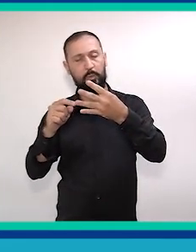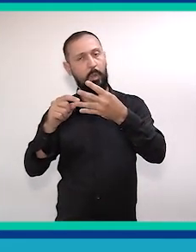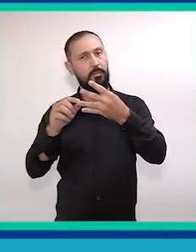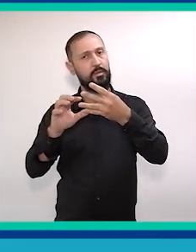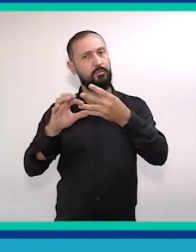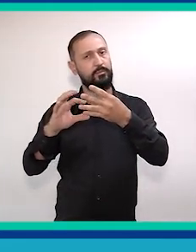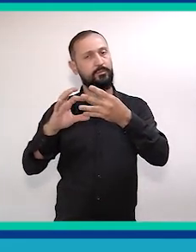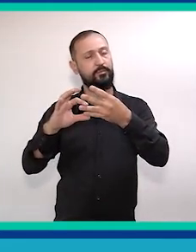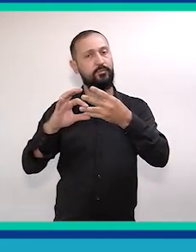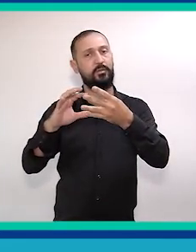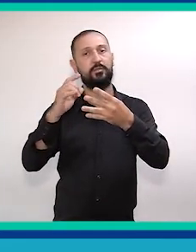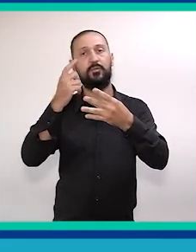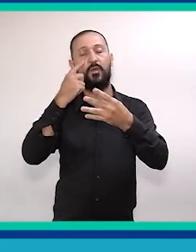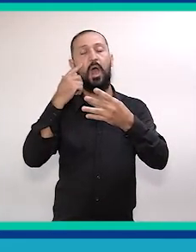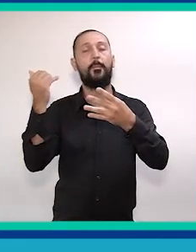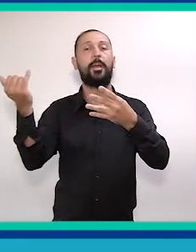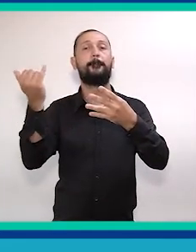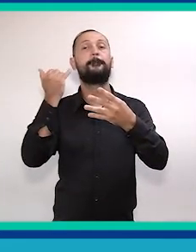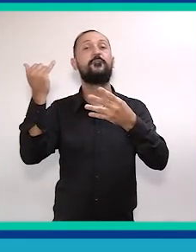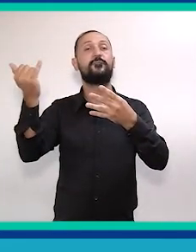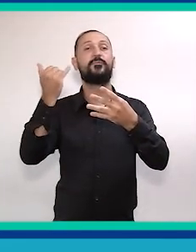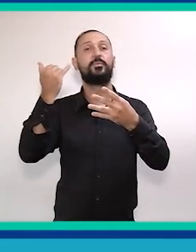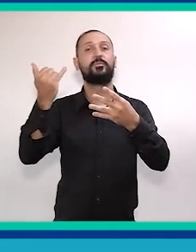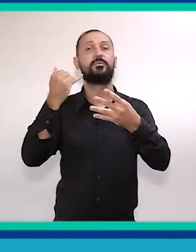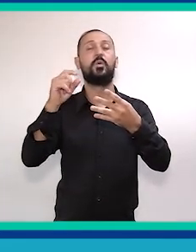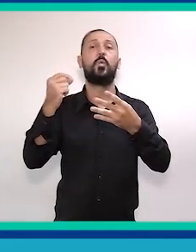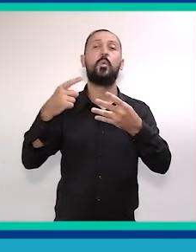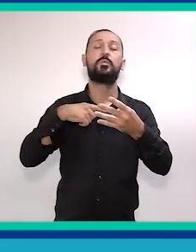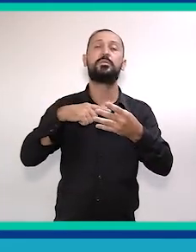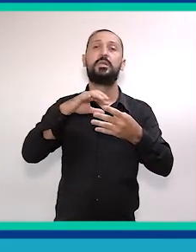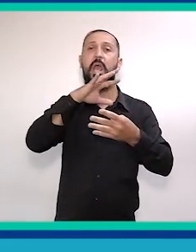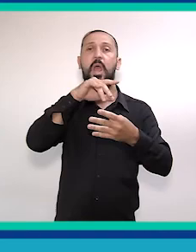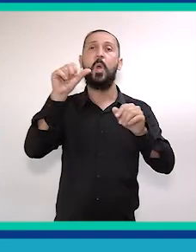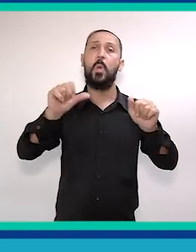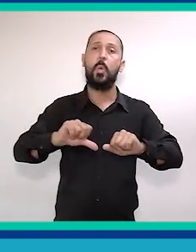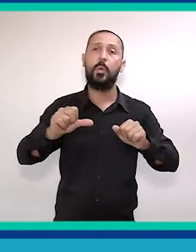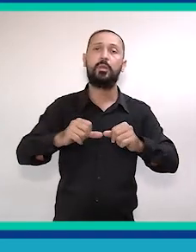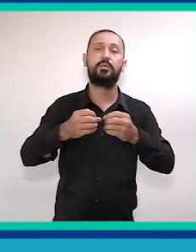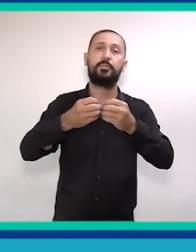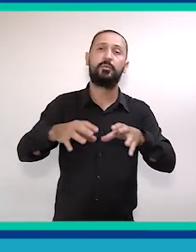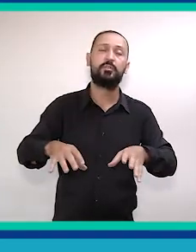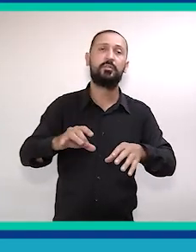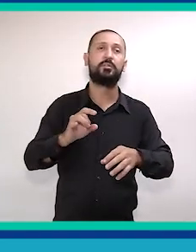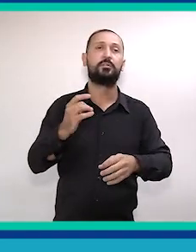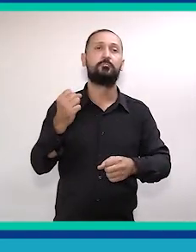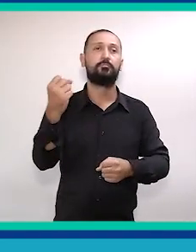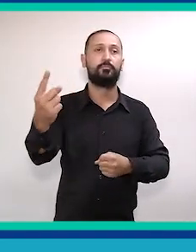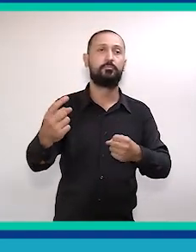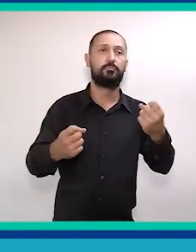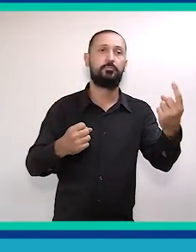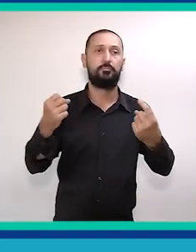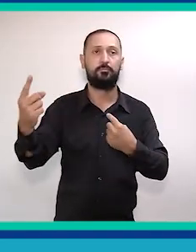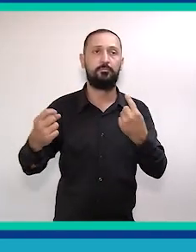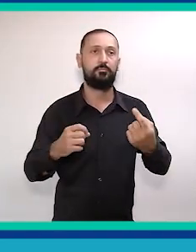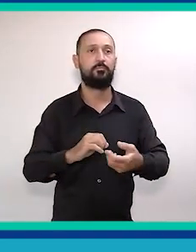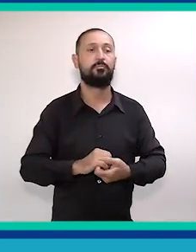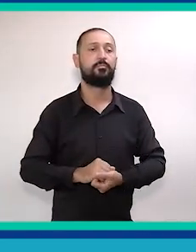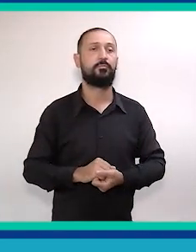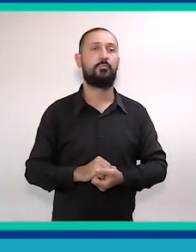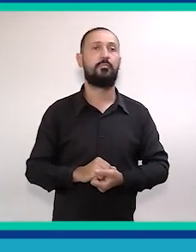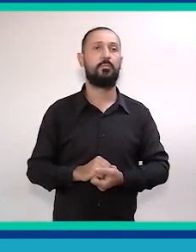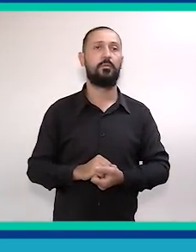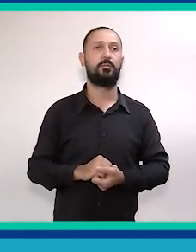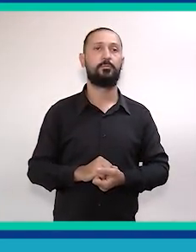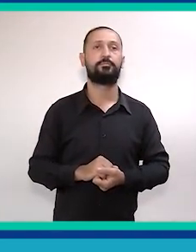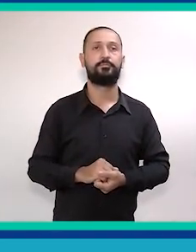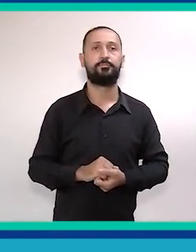fase 4, você já começa a obter algumas informações sobre efeitos colaterais muito raros. Então, a gente vê na bula de um